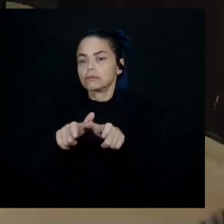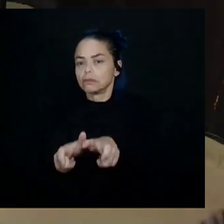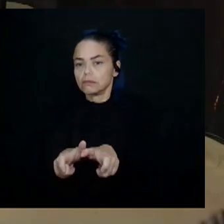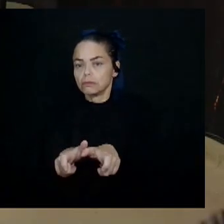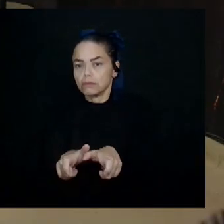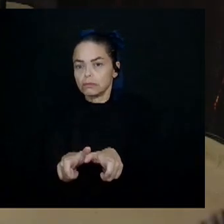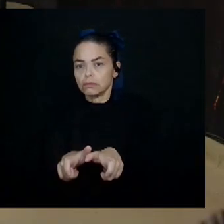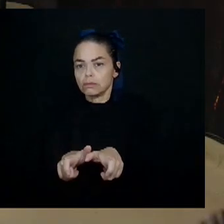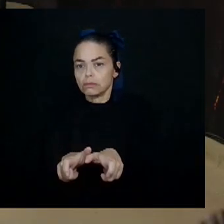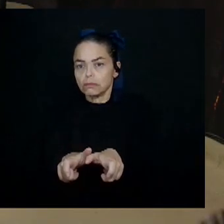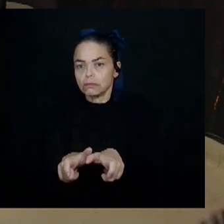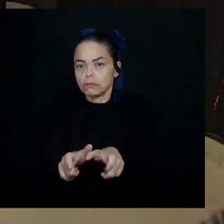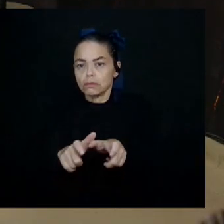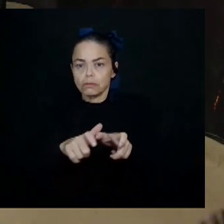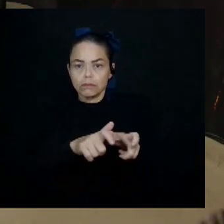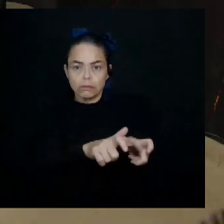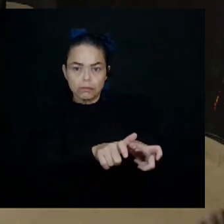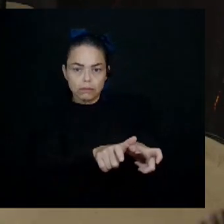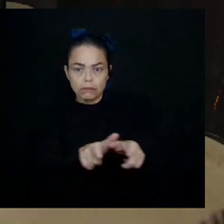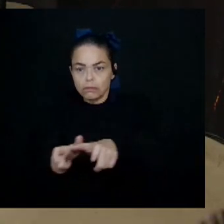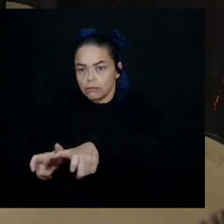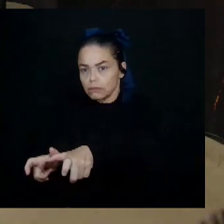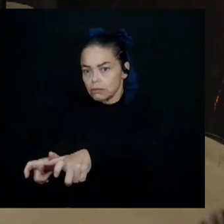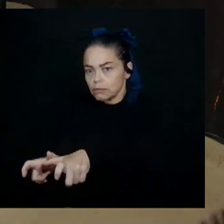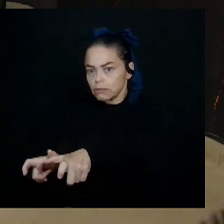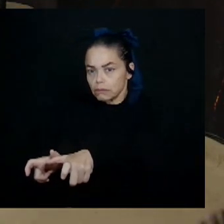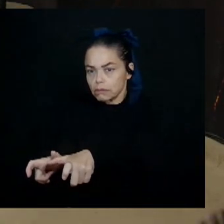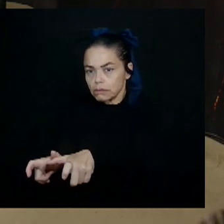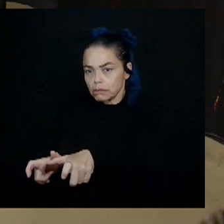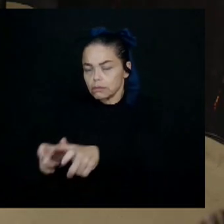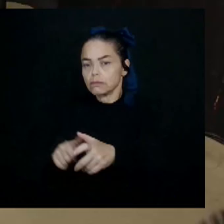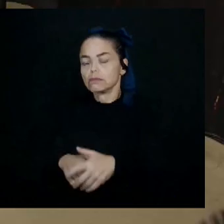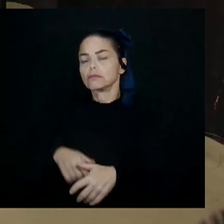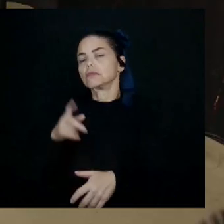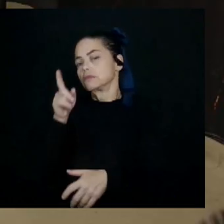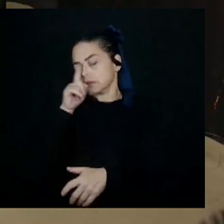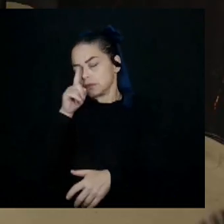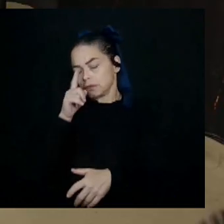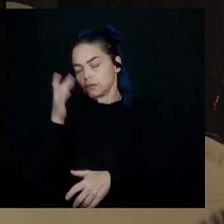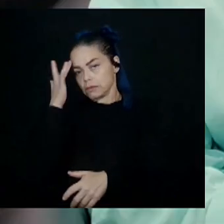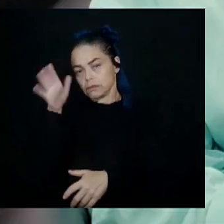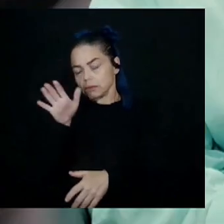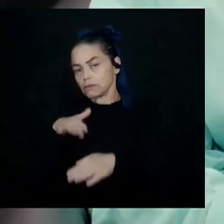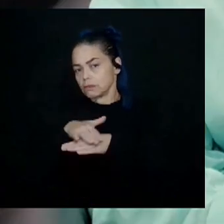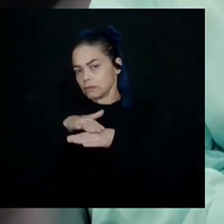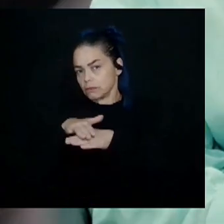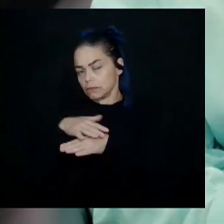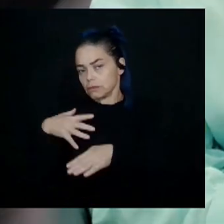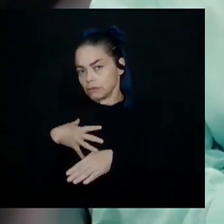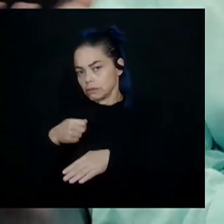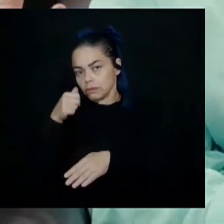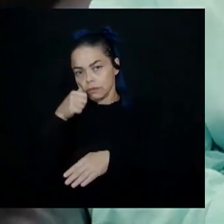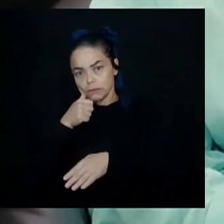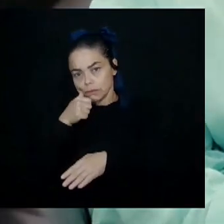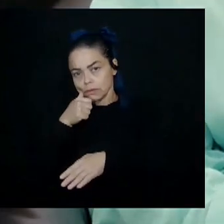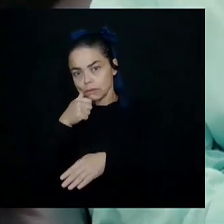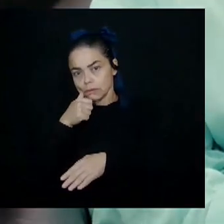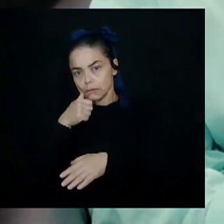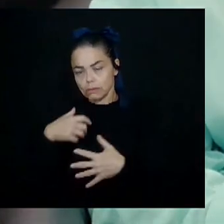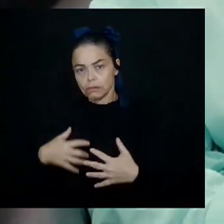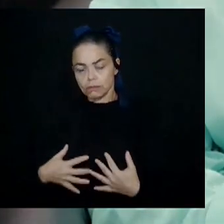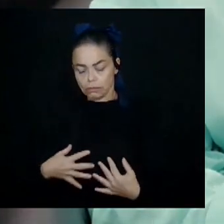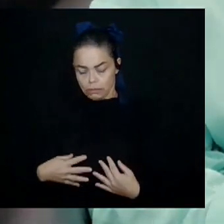você acostumada. consiga. Ai, doutora menstrua, mas eu não sei conversar com a minha filha. O meu menino tá com a mama aumentada, precisa